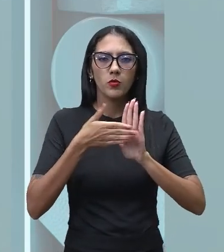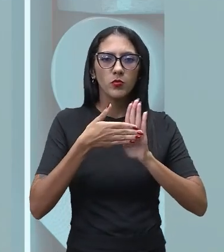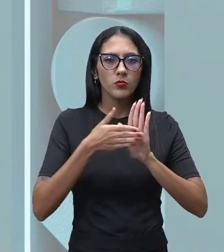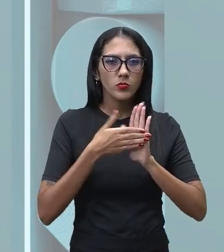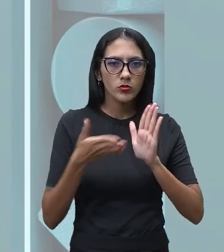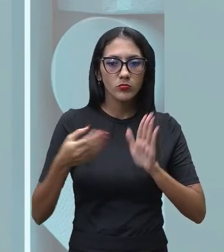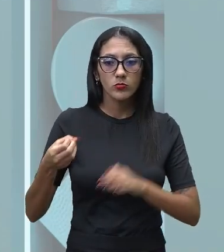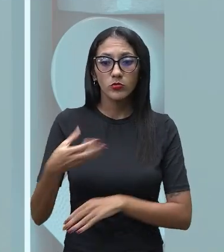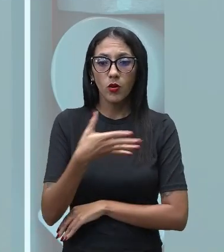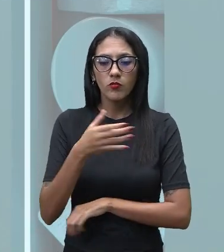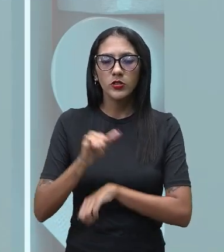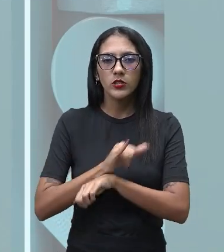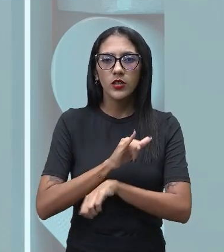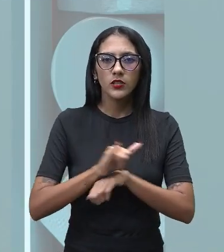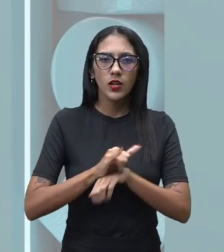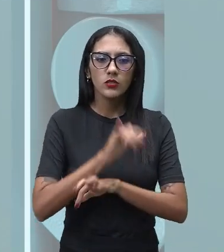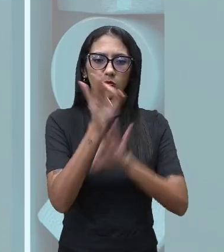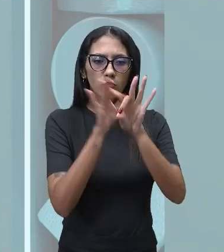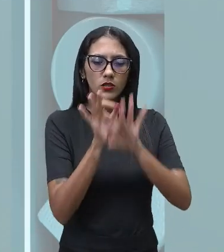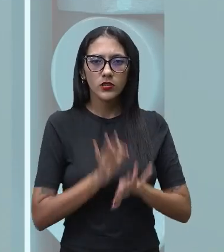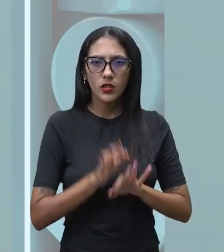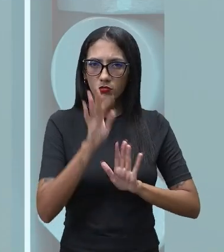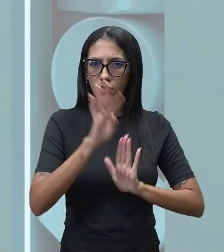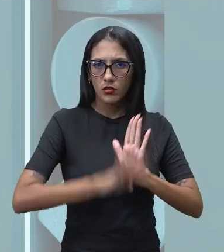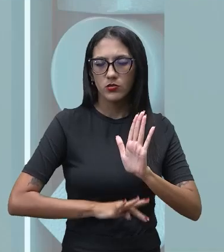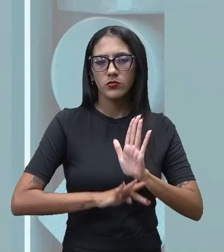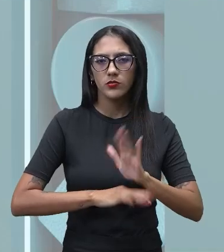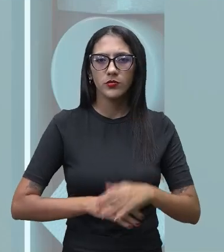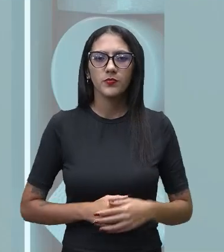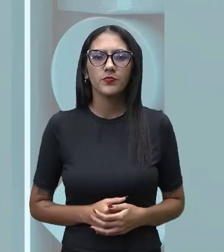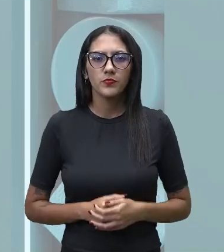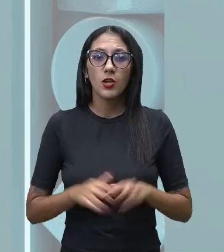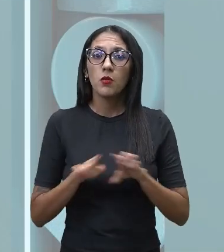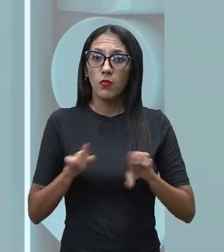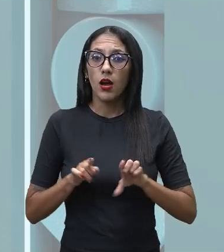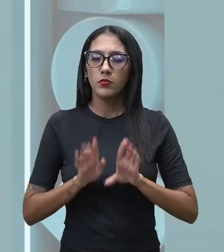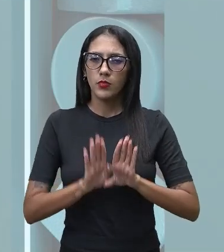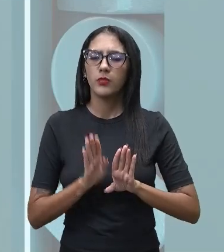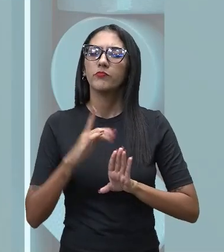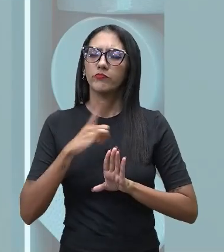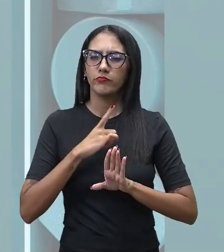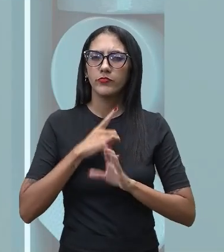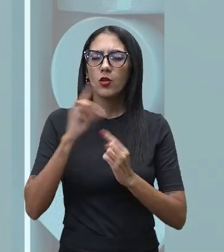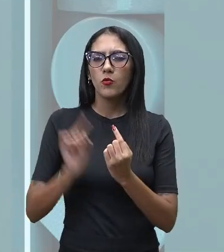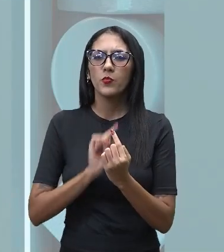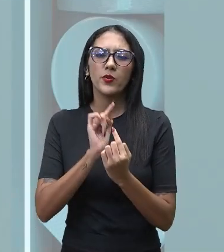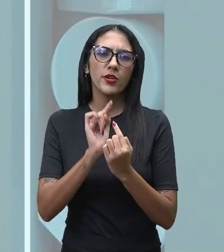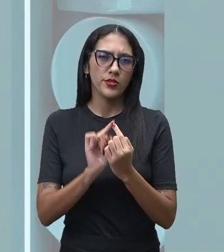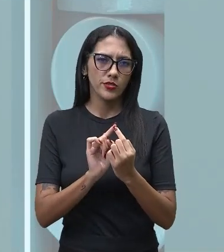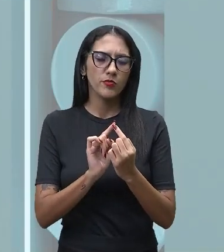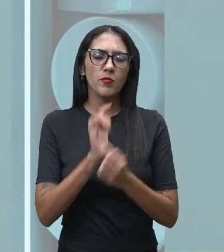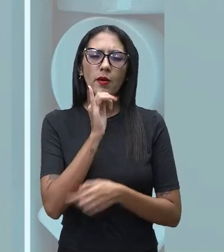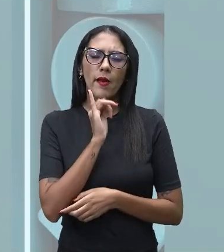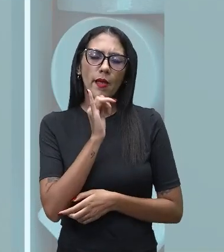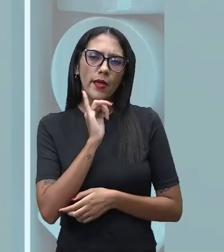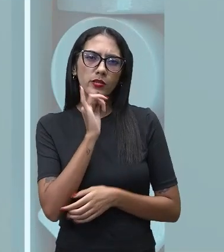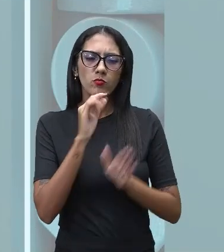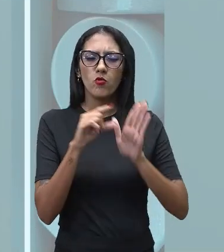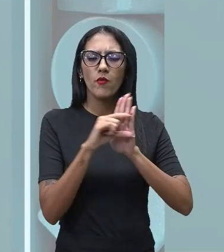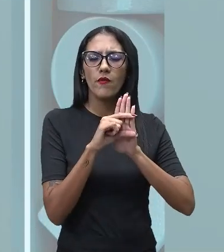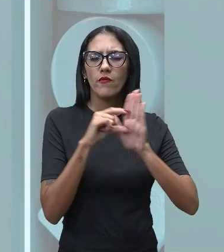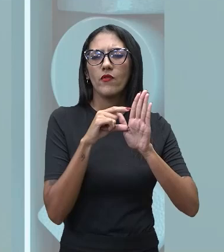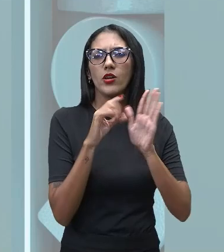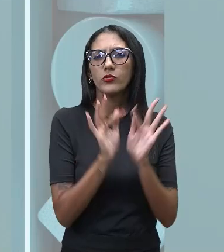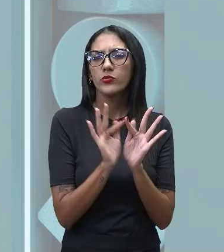de construir os enunciados. Sempre, obviamente, com um objetivo. Às vezes, quando é num verso, né,